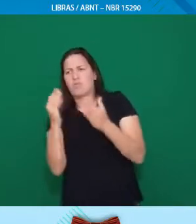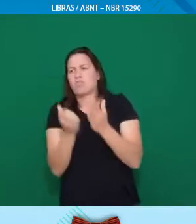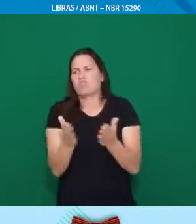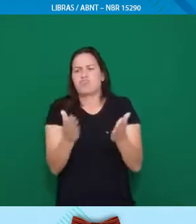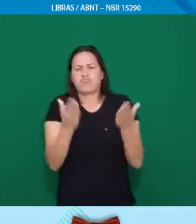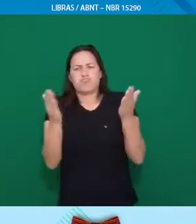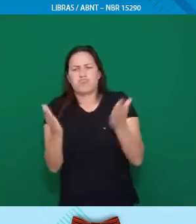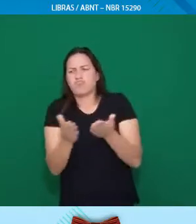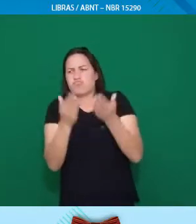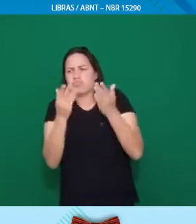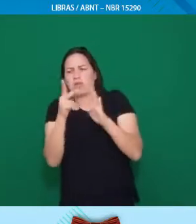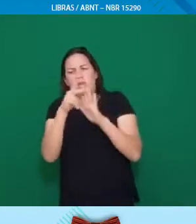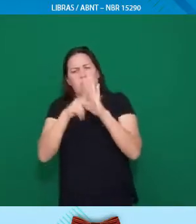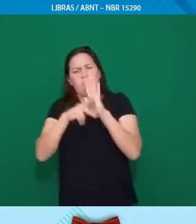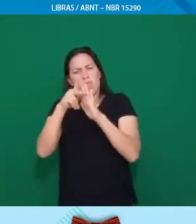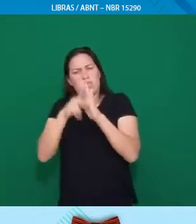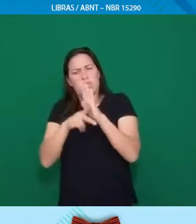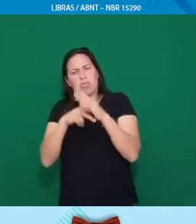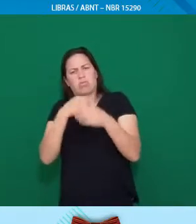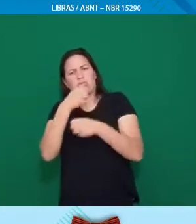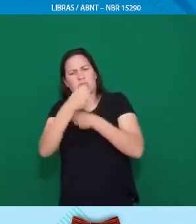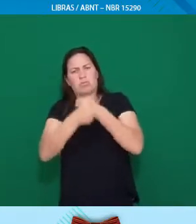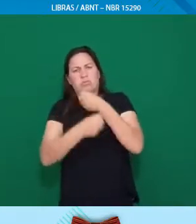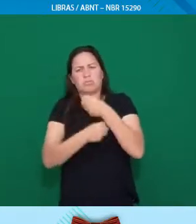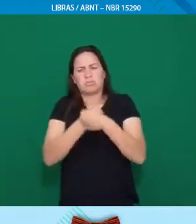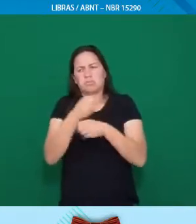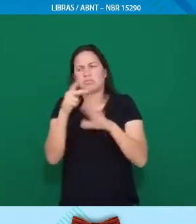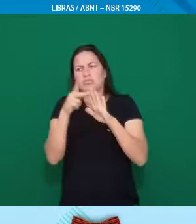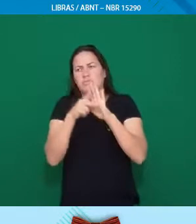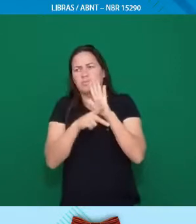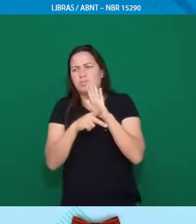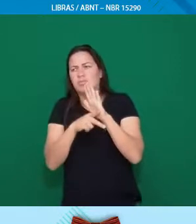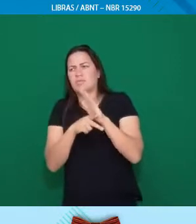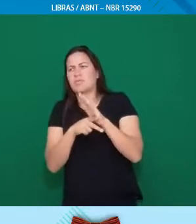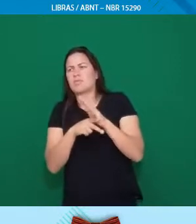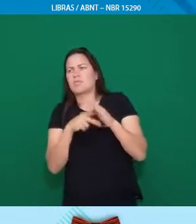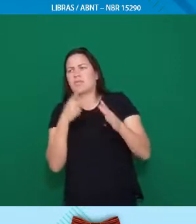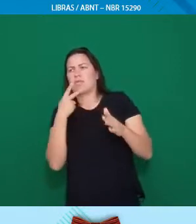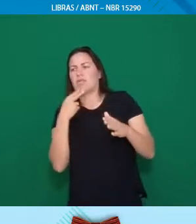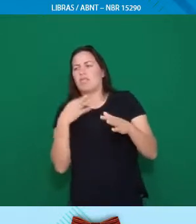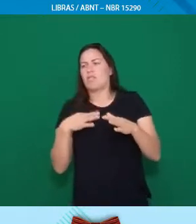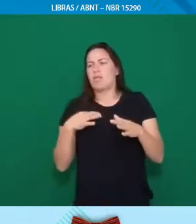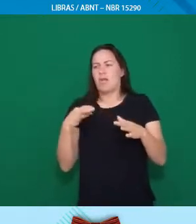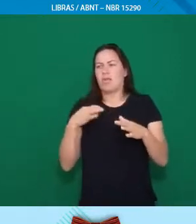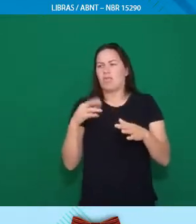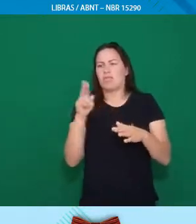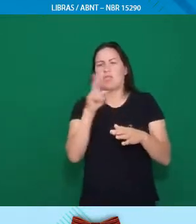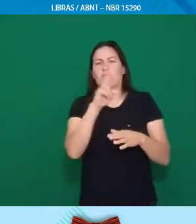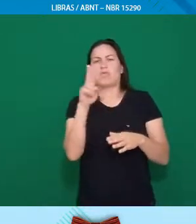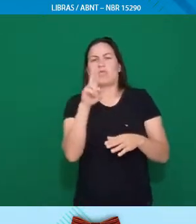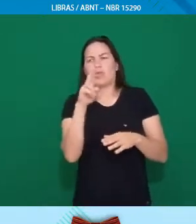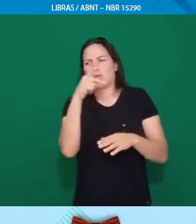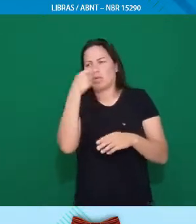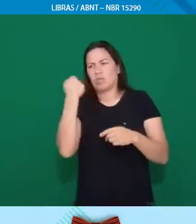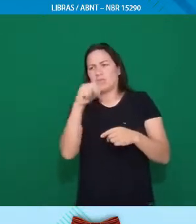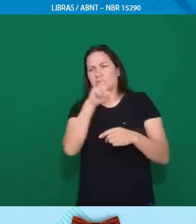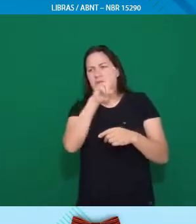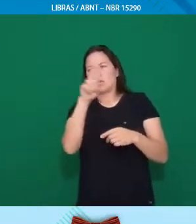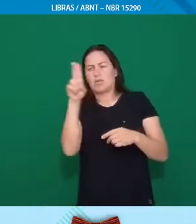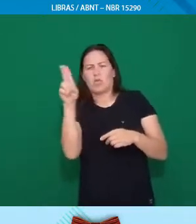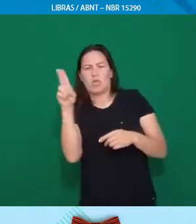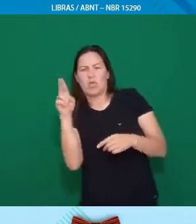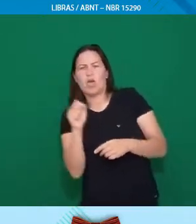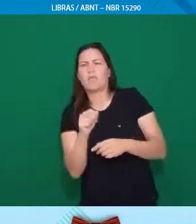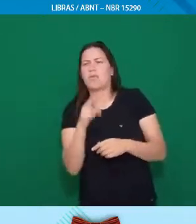ela vai auxiliar na organização no planejamento das próximas ações o ressalta que a participação ela é anônima então a pessoa não